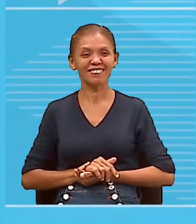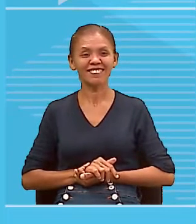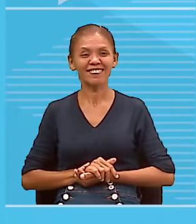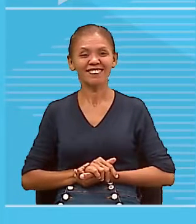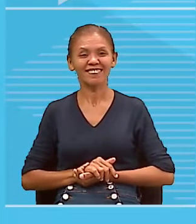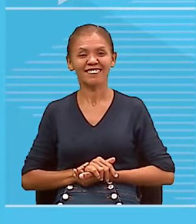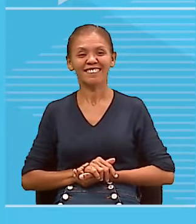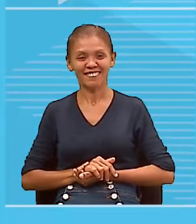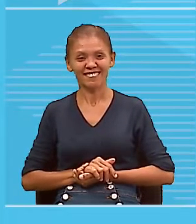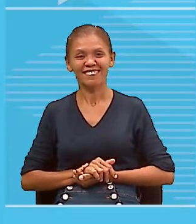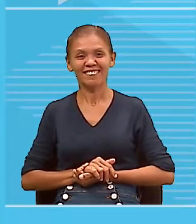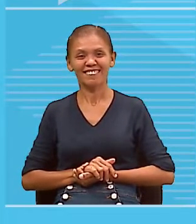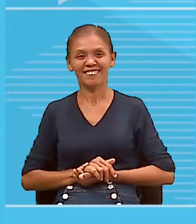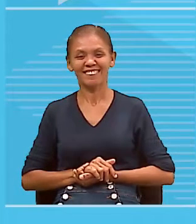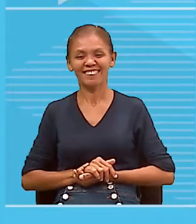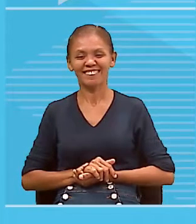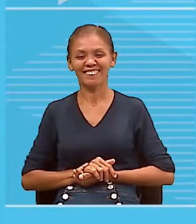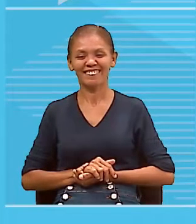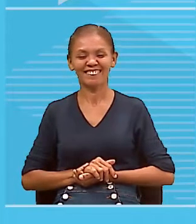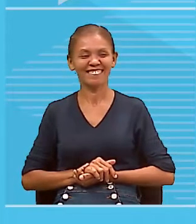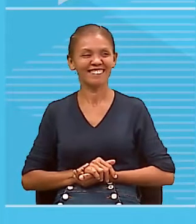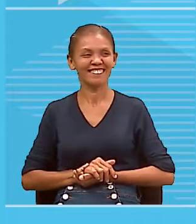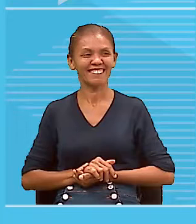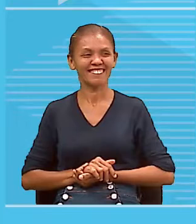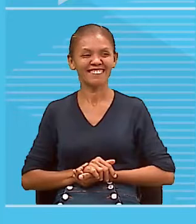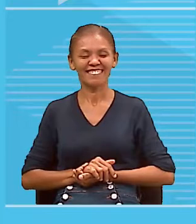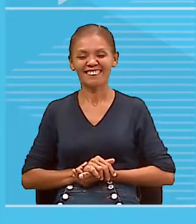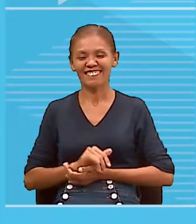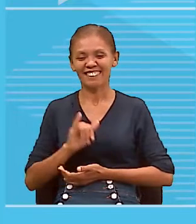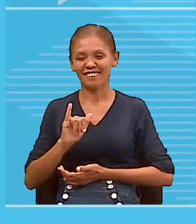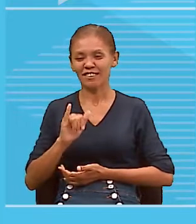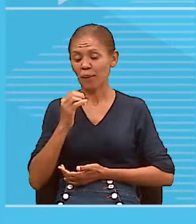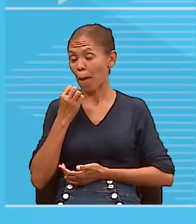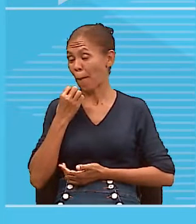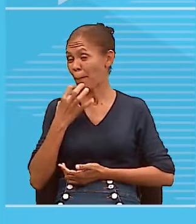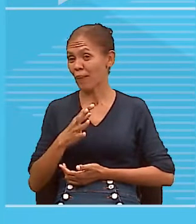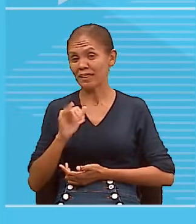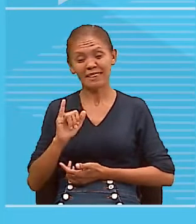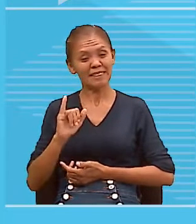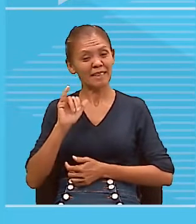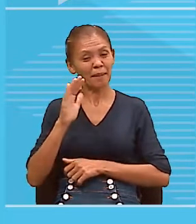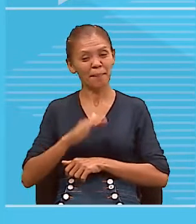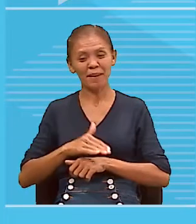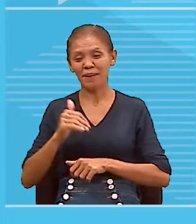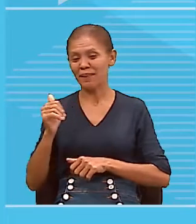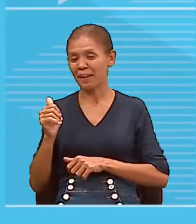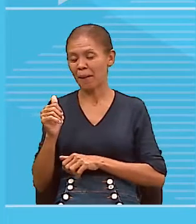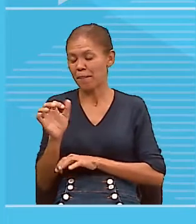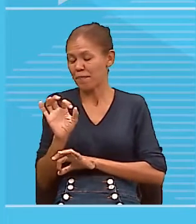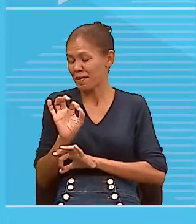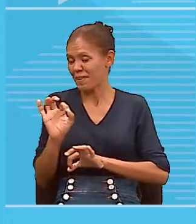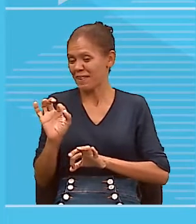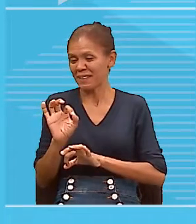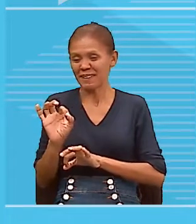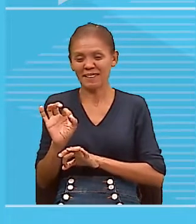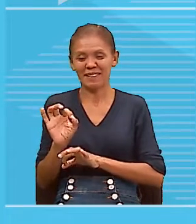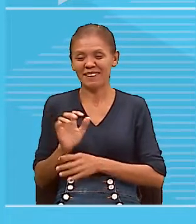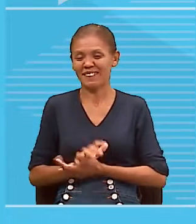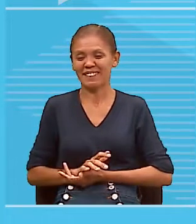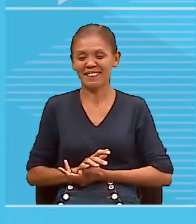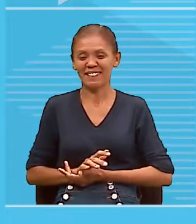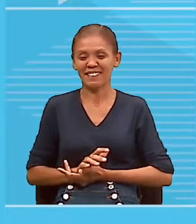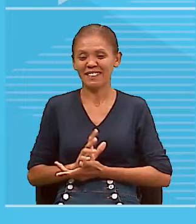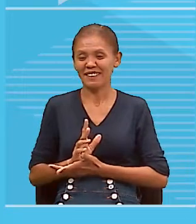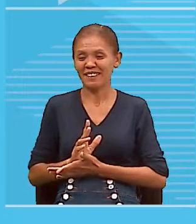ninguém me aguenta não é não a gente faz é assim tá certo Ai que coisa boa